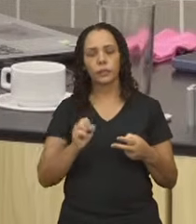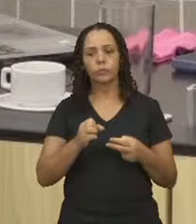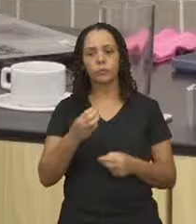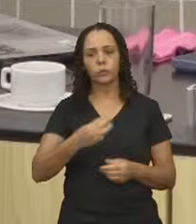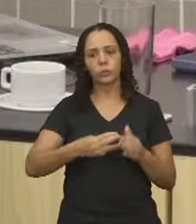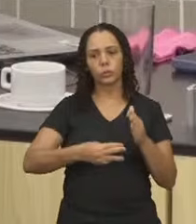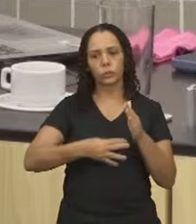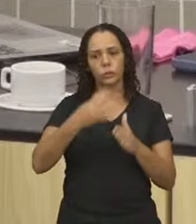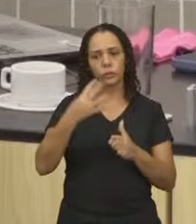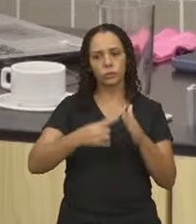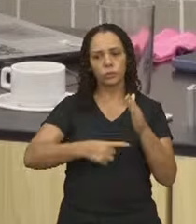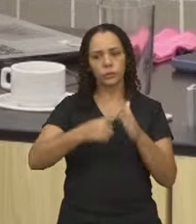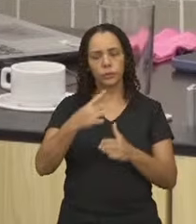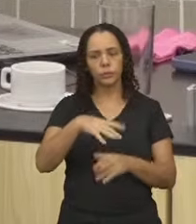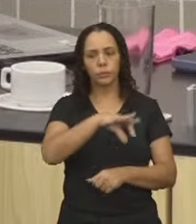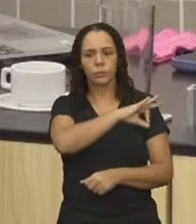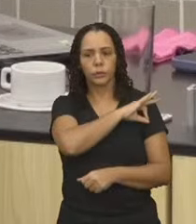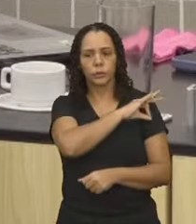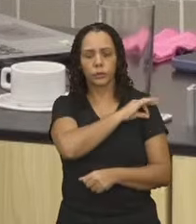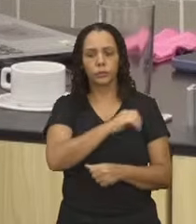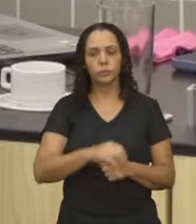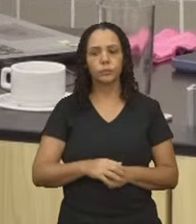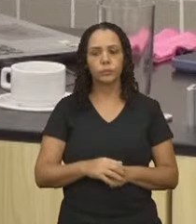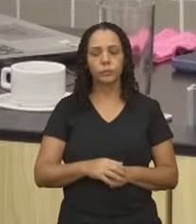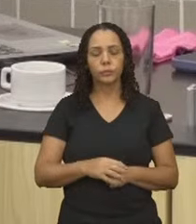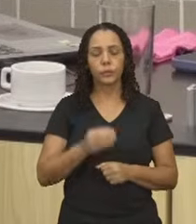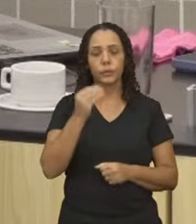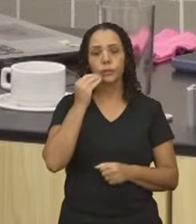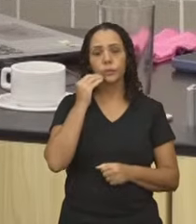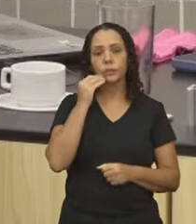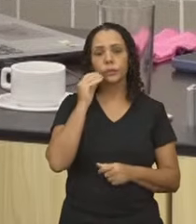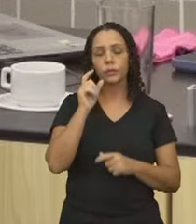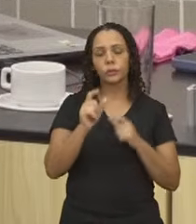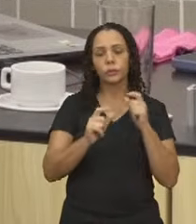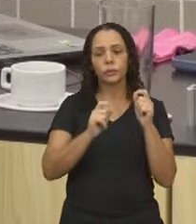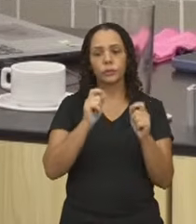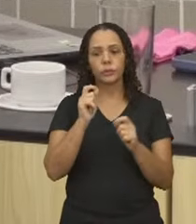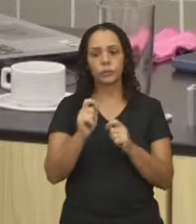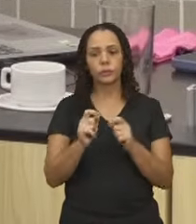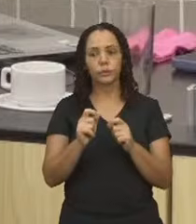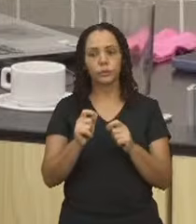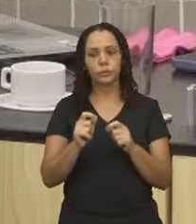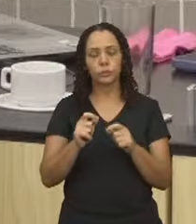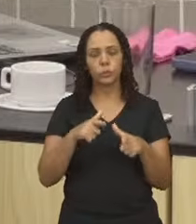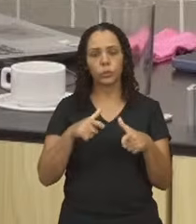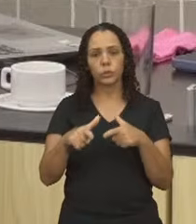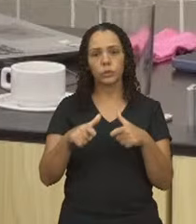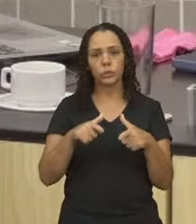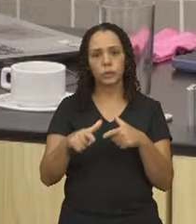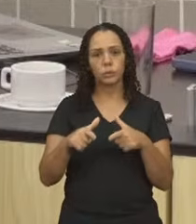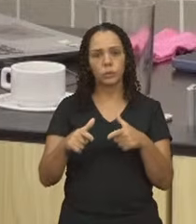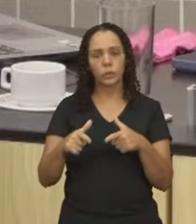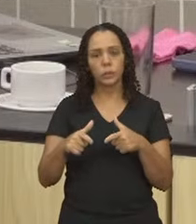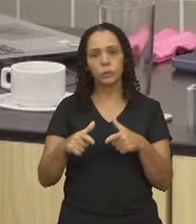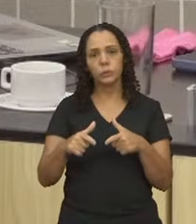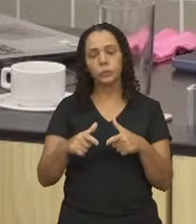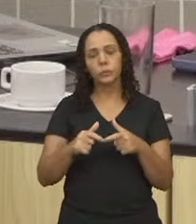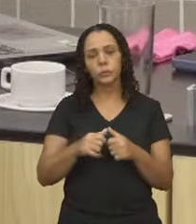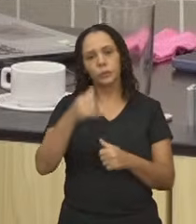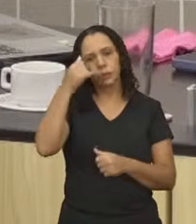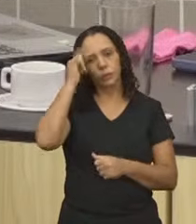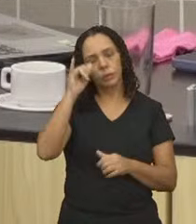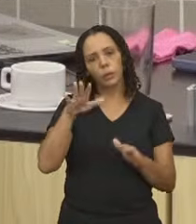pela exemplar atuação em ocorrência de tentativa de abordagem seguida de confronto após roubo de carga no